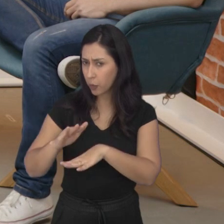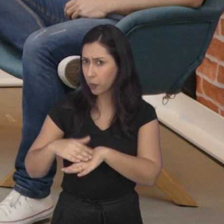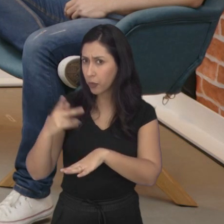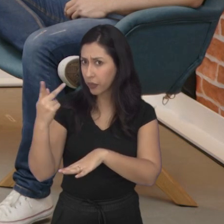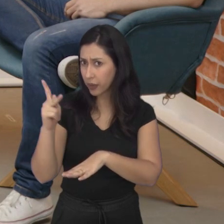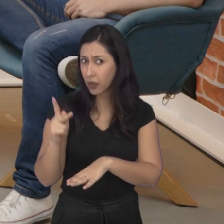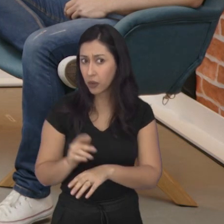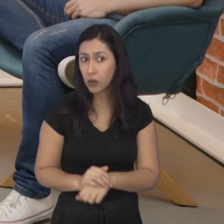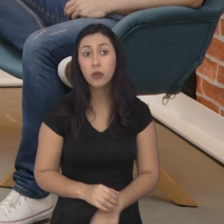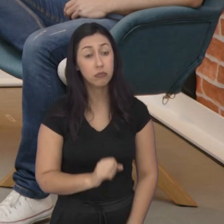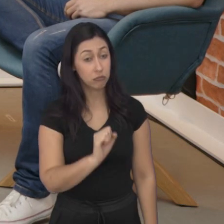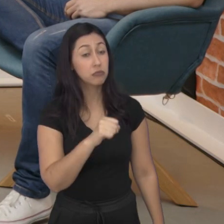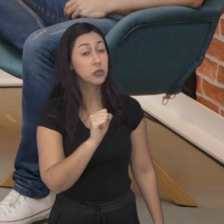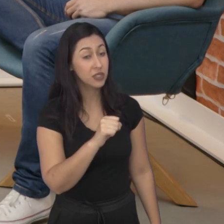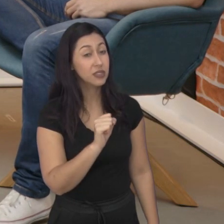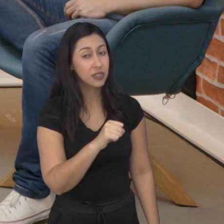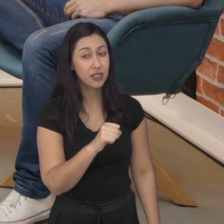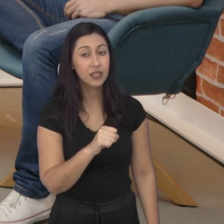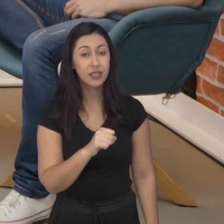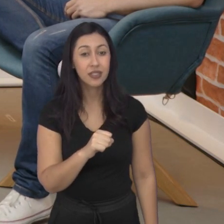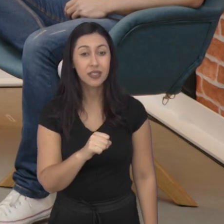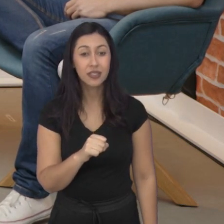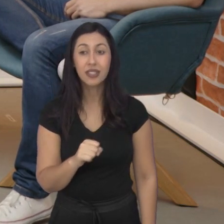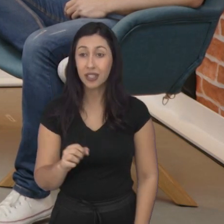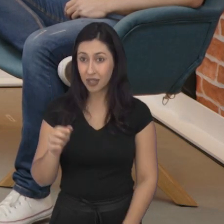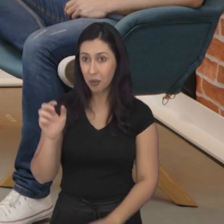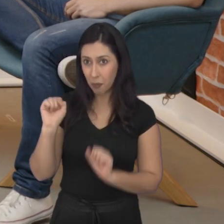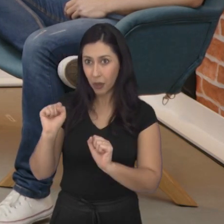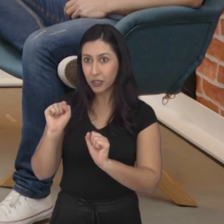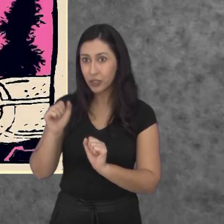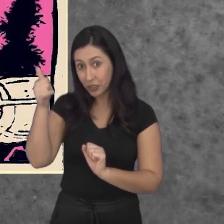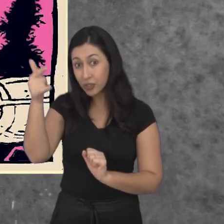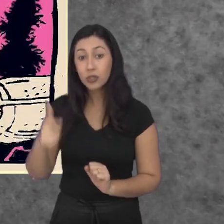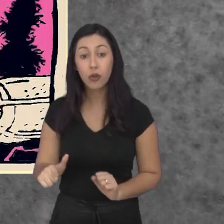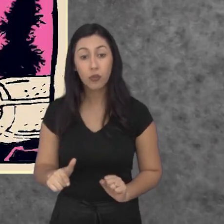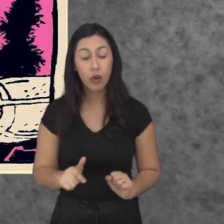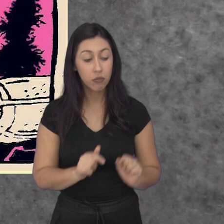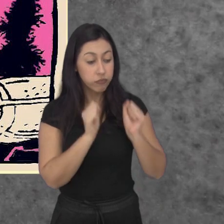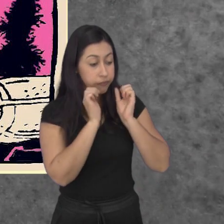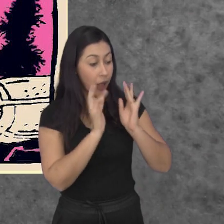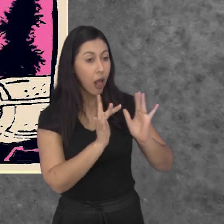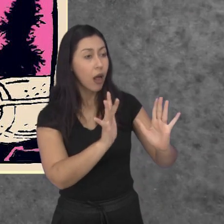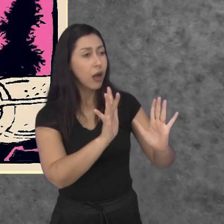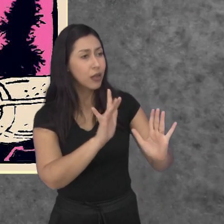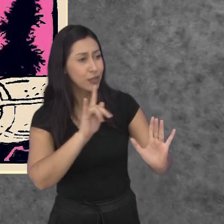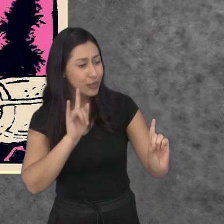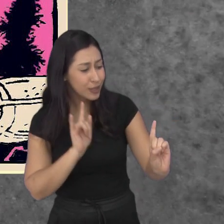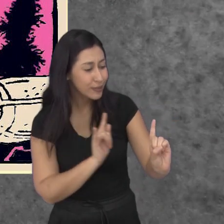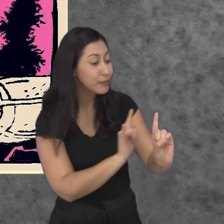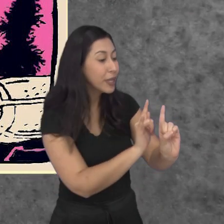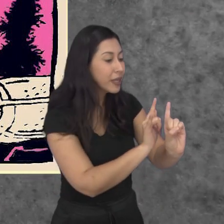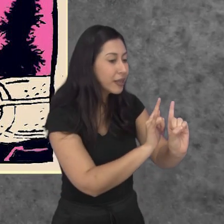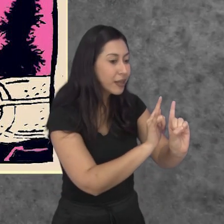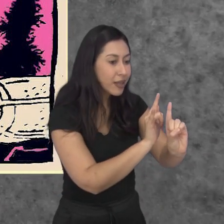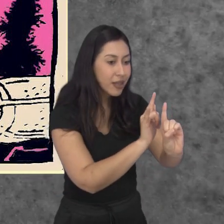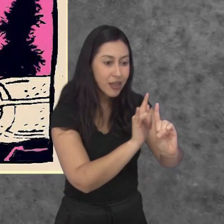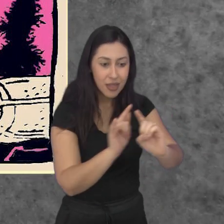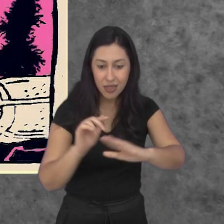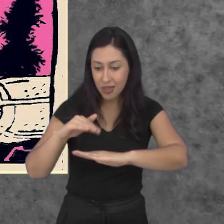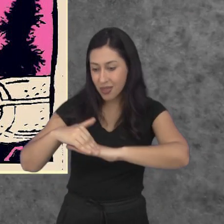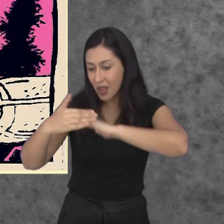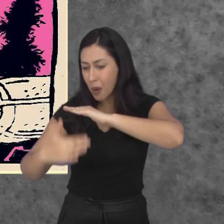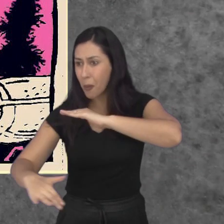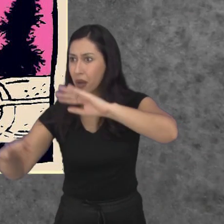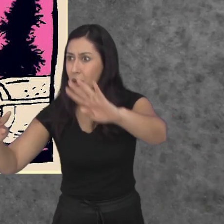autoria também. Sim. Vamos claro. De novo, que ele é lindo, quero escutar com mais calma. Perfeito. No Burle Marx, eu te amei, pelos cortiços